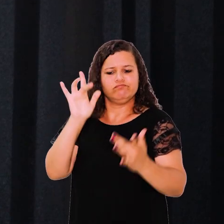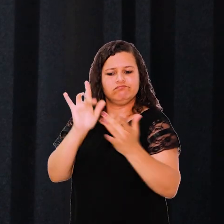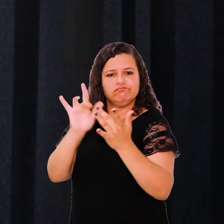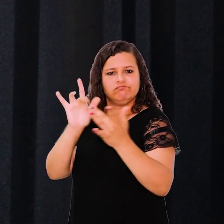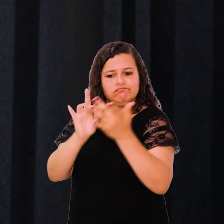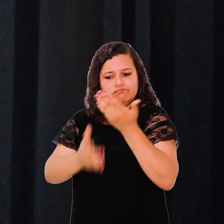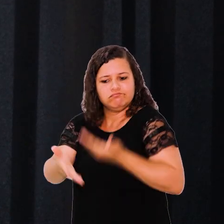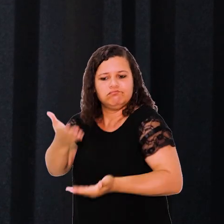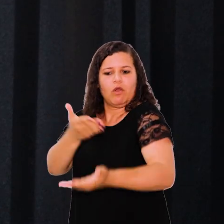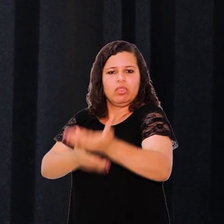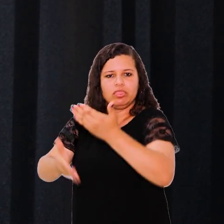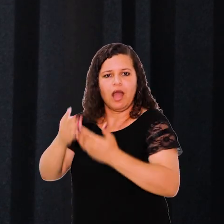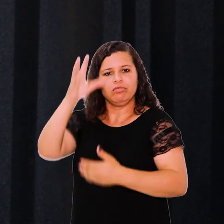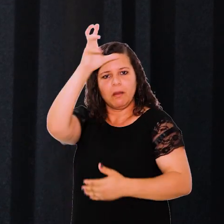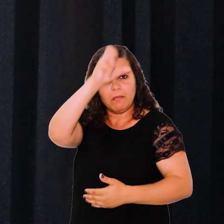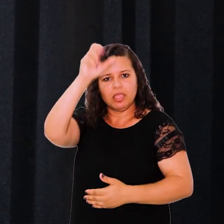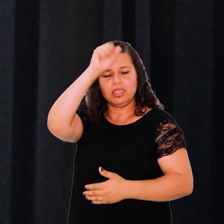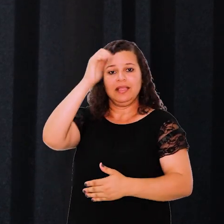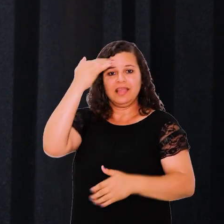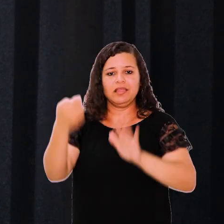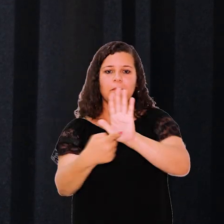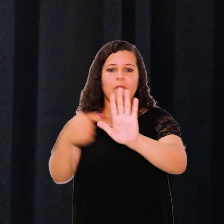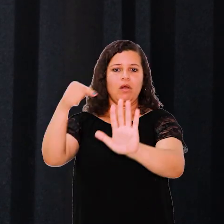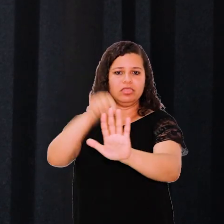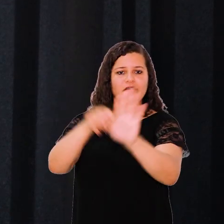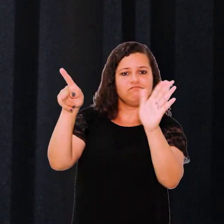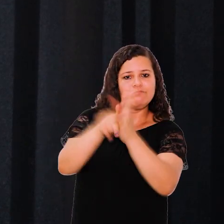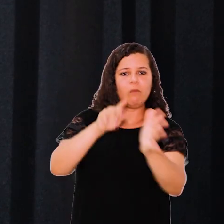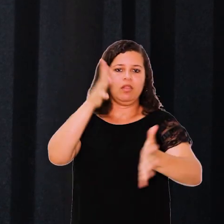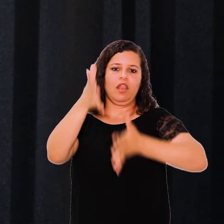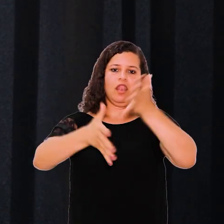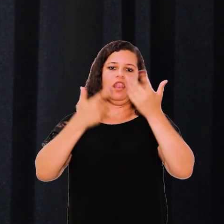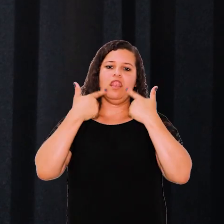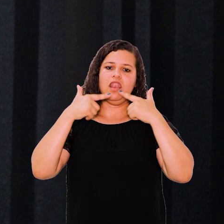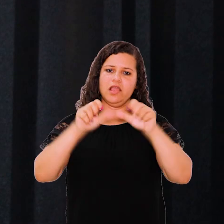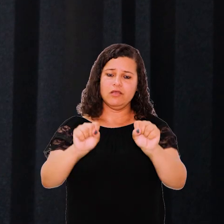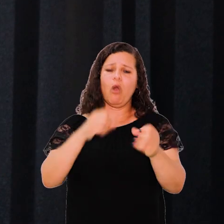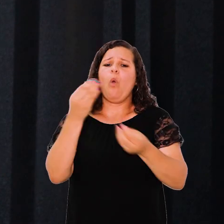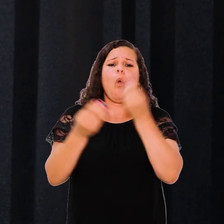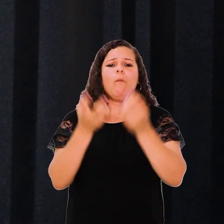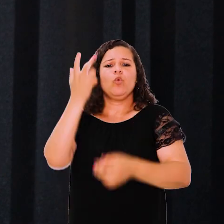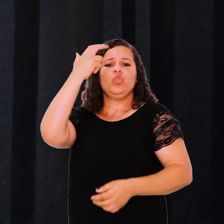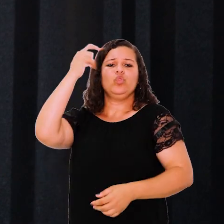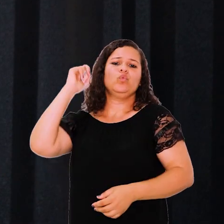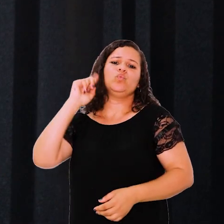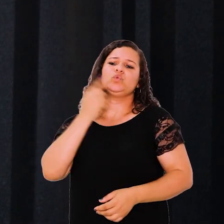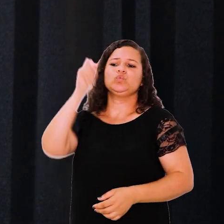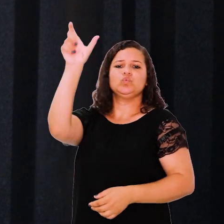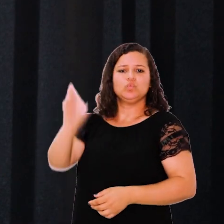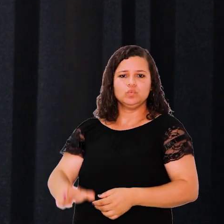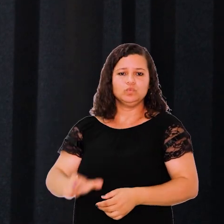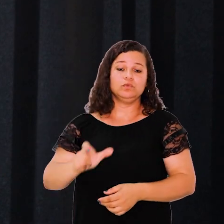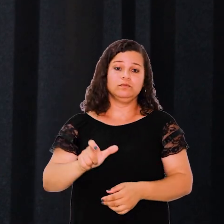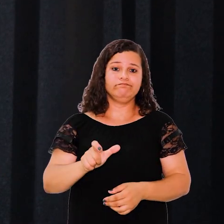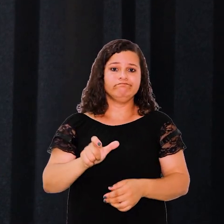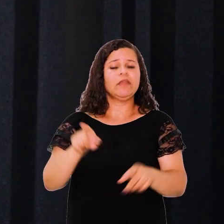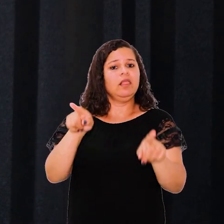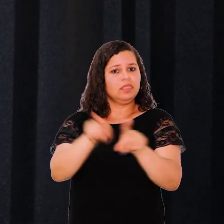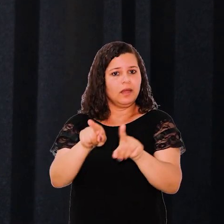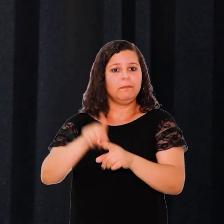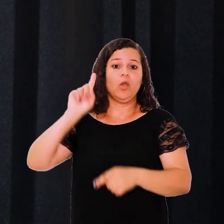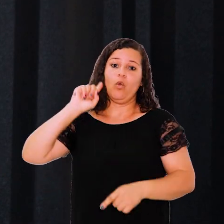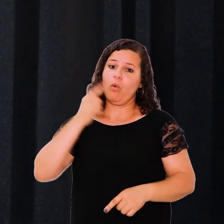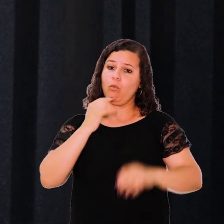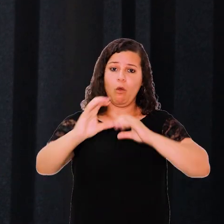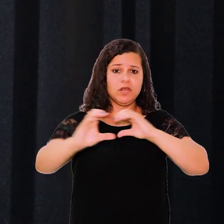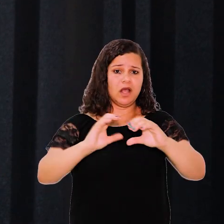dia, o contato, para você conseguir compreender as metáforas próprias da língua, como é a cultura desse indivíduo, para